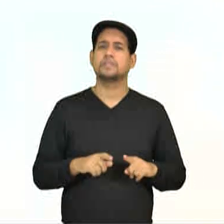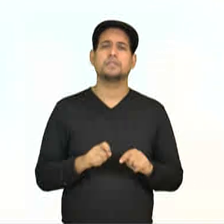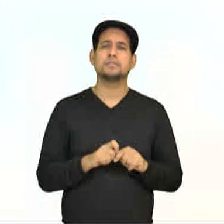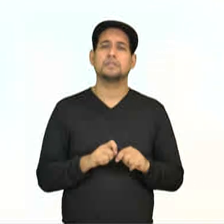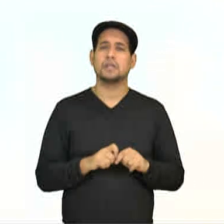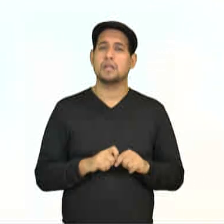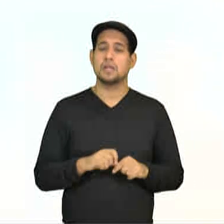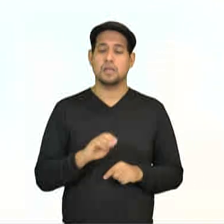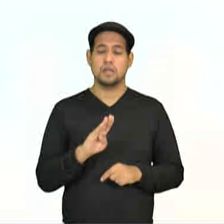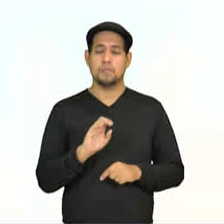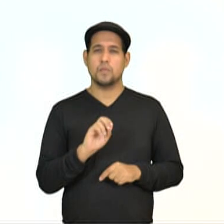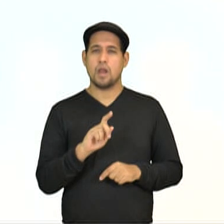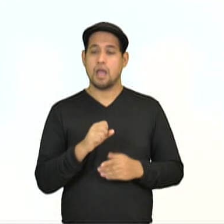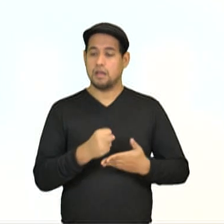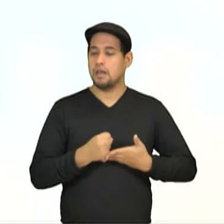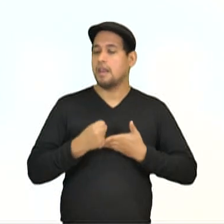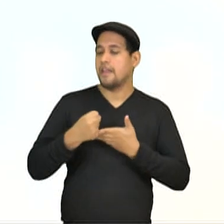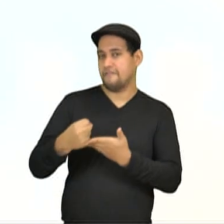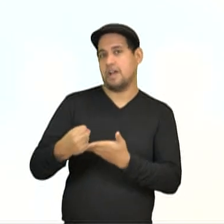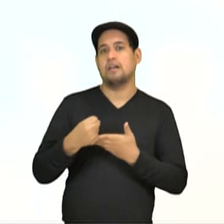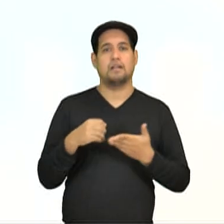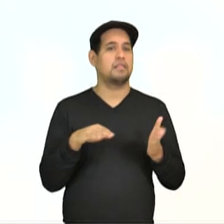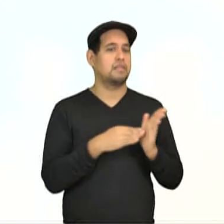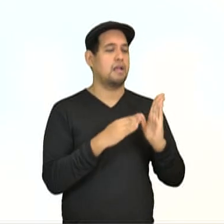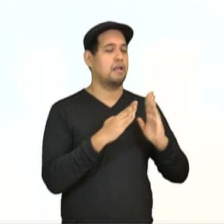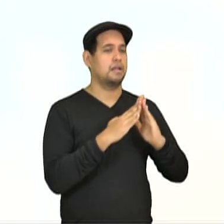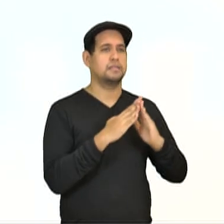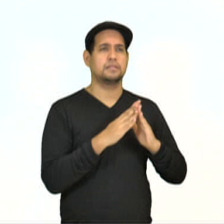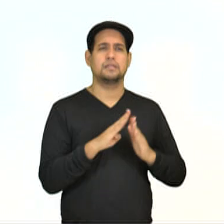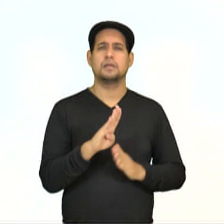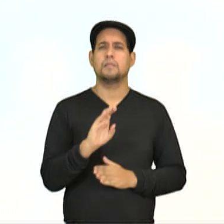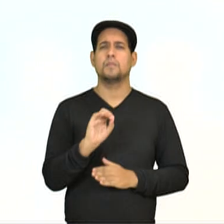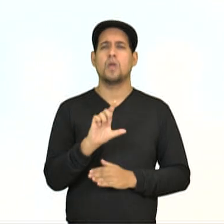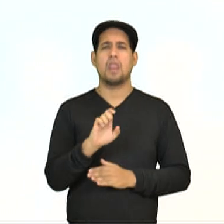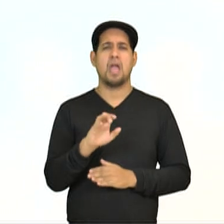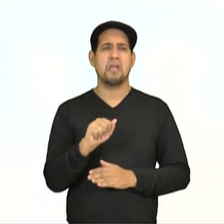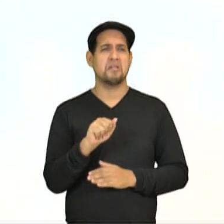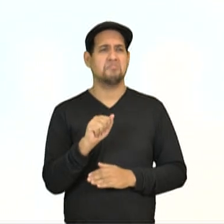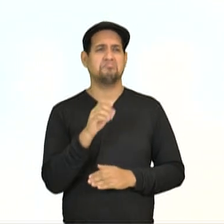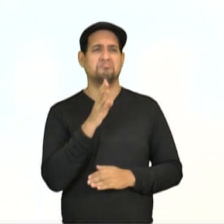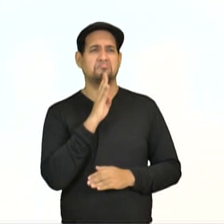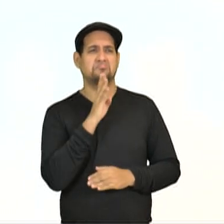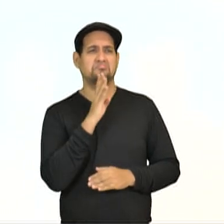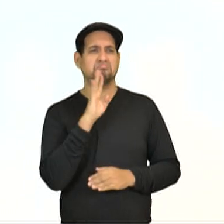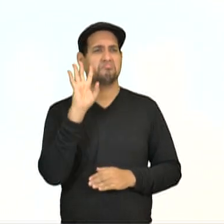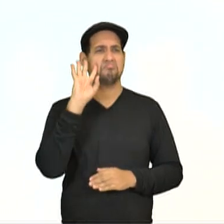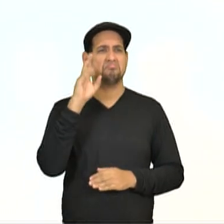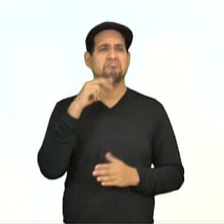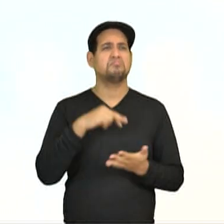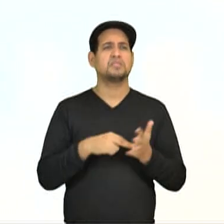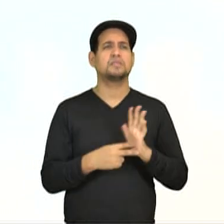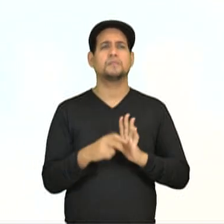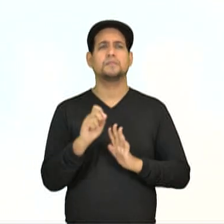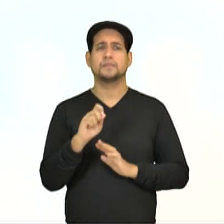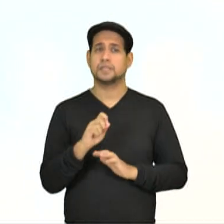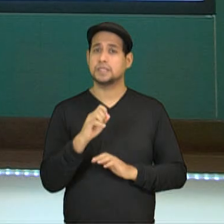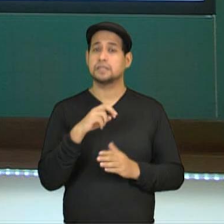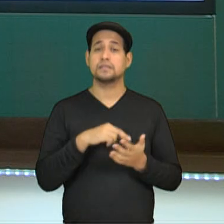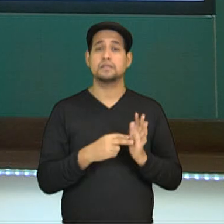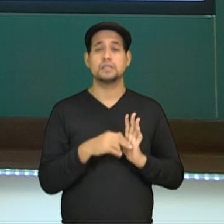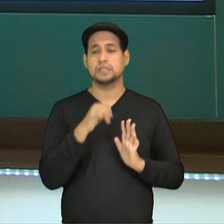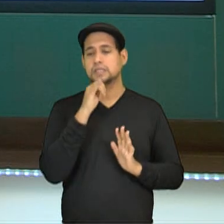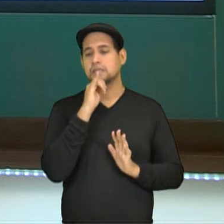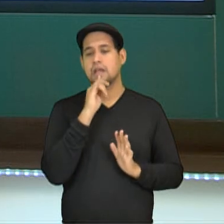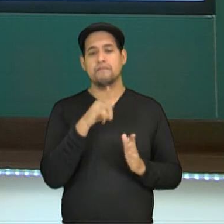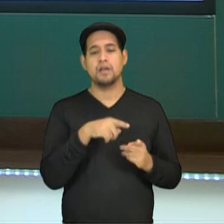oferecendo-lhe boleia até a sua casa. Boleia, para quem não se lembra ou nunca ouviu essa expressão, é uma forma